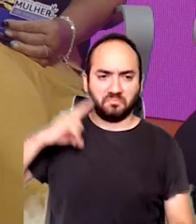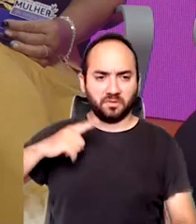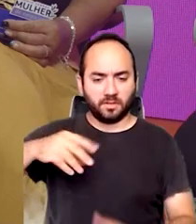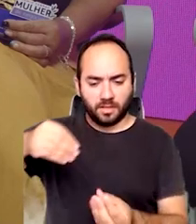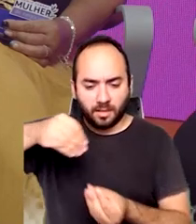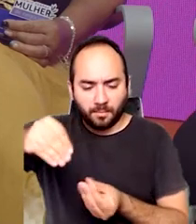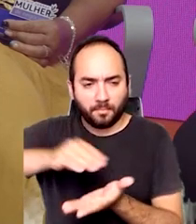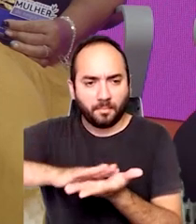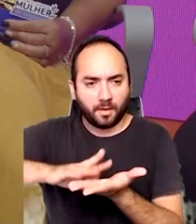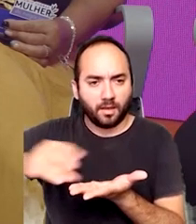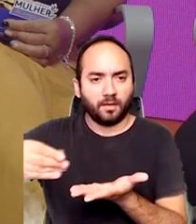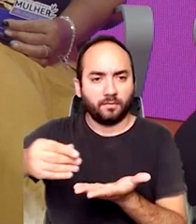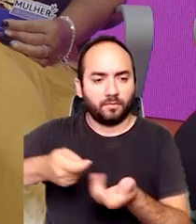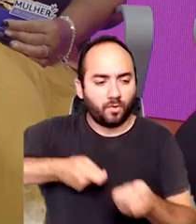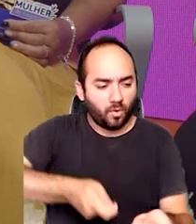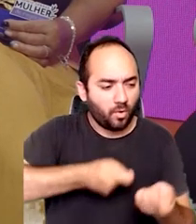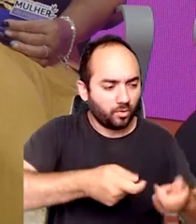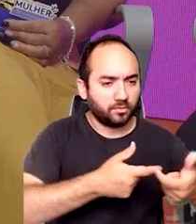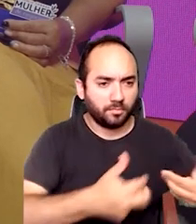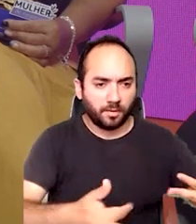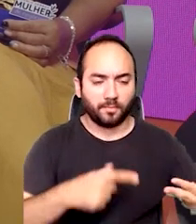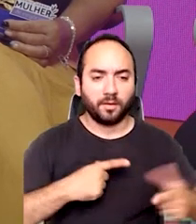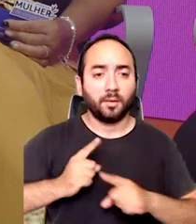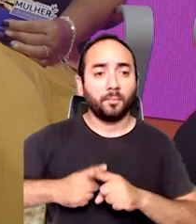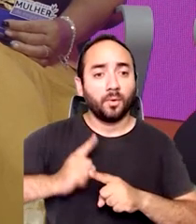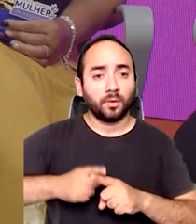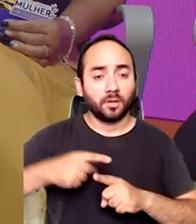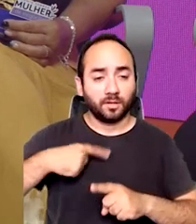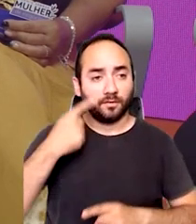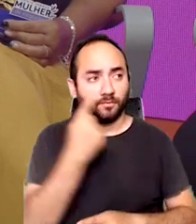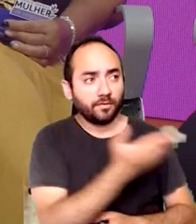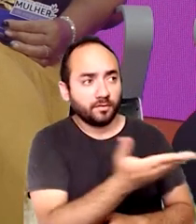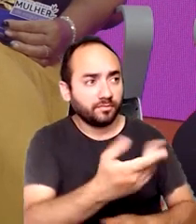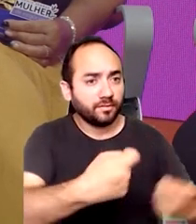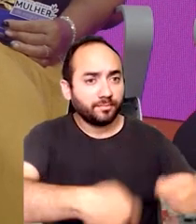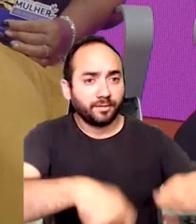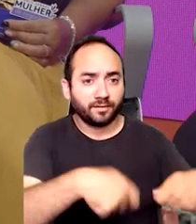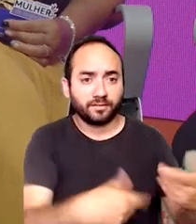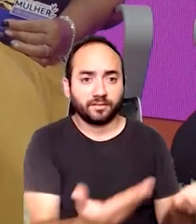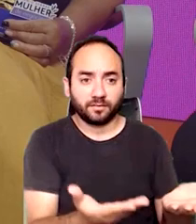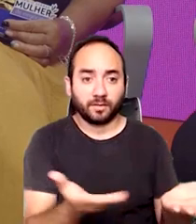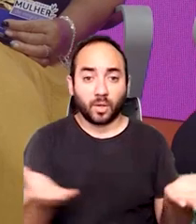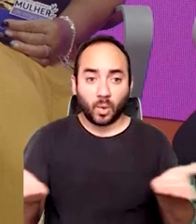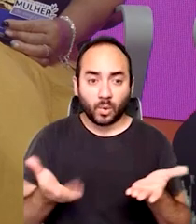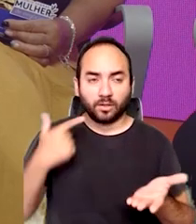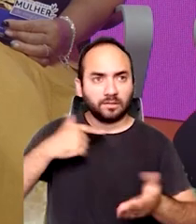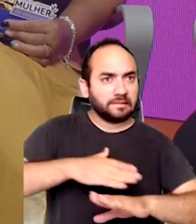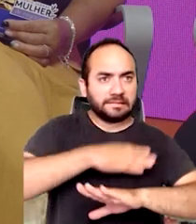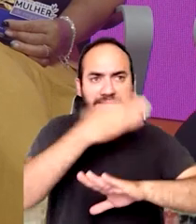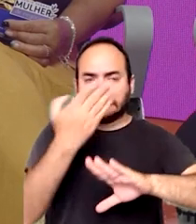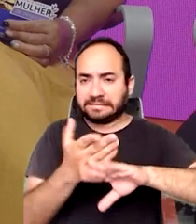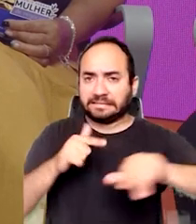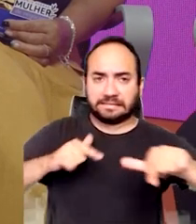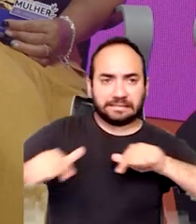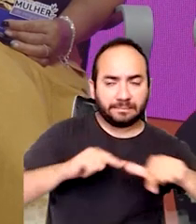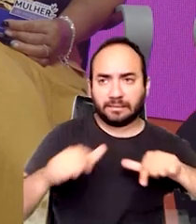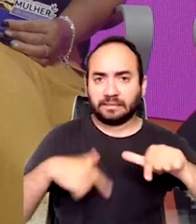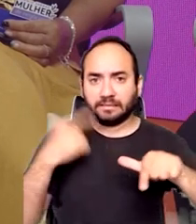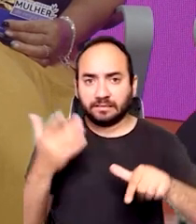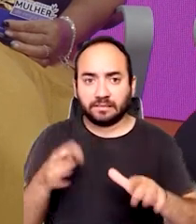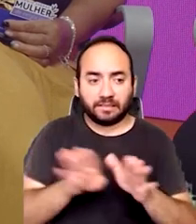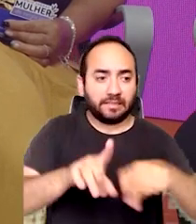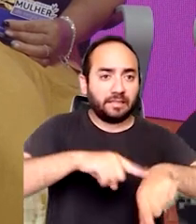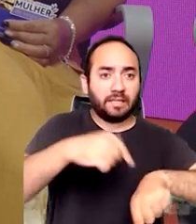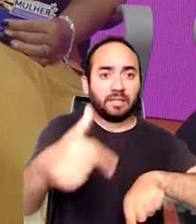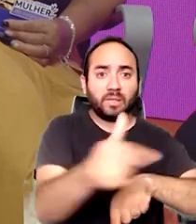é panos de chão rodo e por que isso porque eu vi a necessidade das pessoas pessoas hoje em dia andam com uma correria tão grande